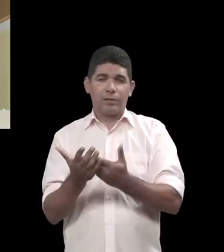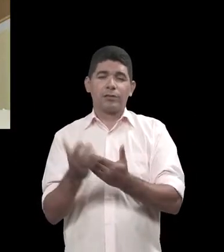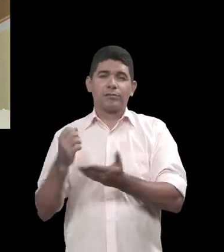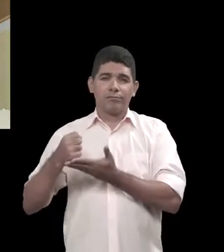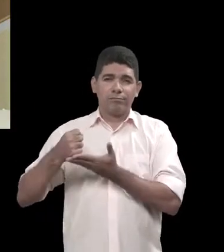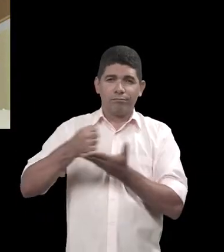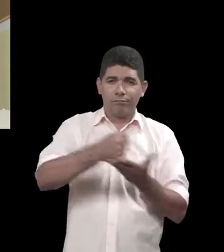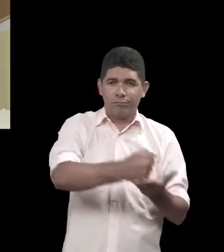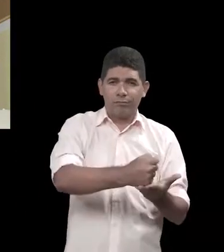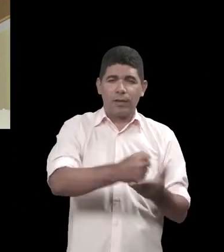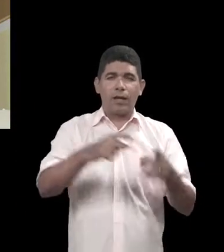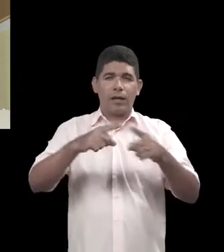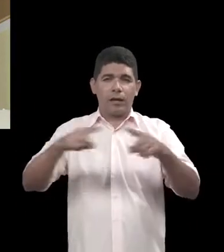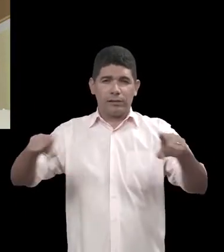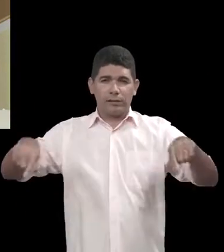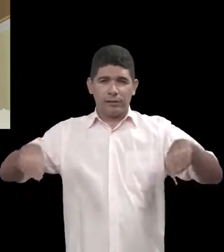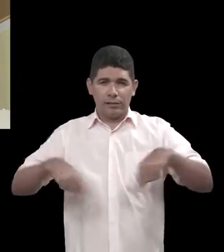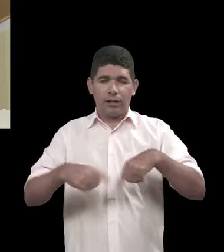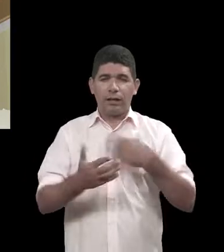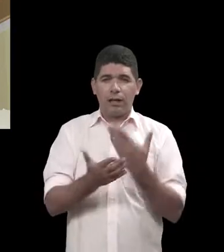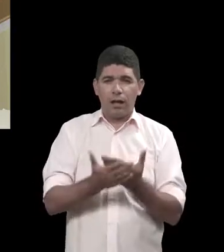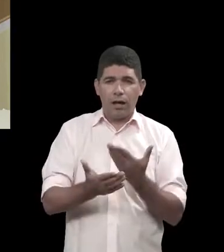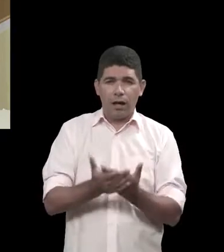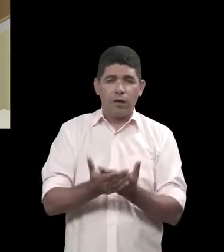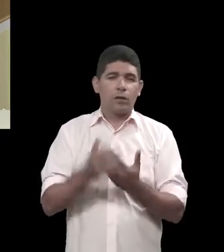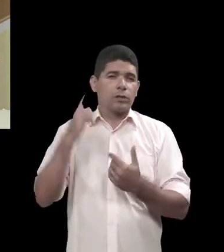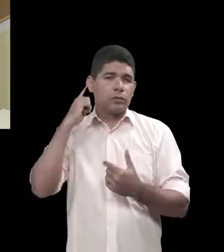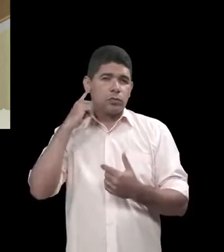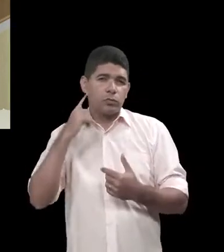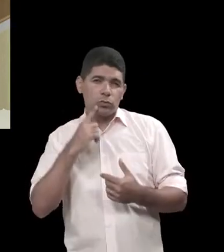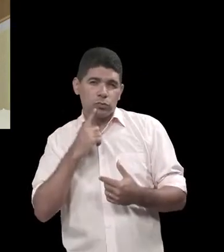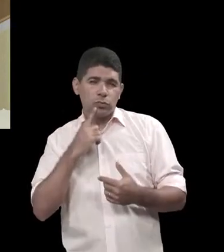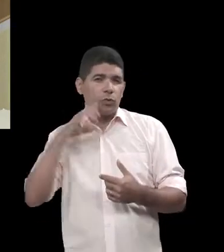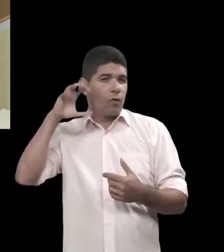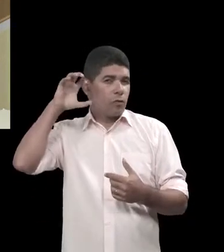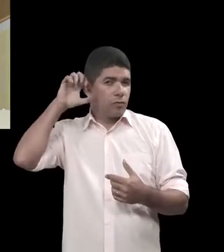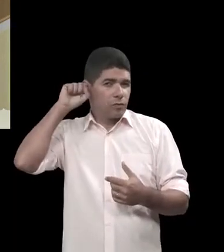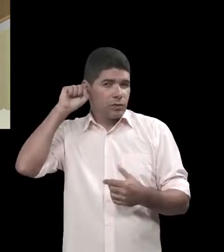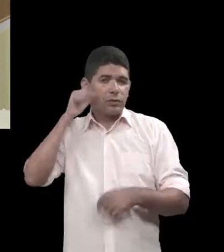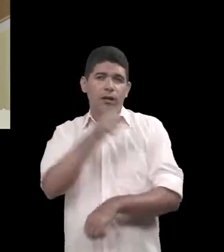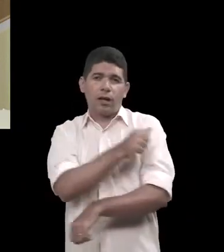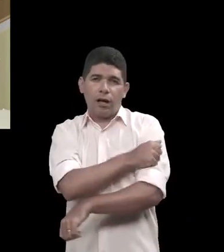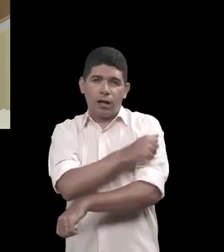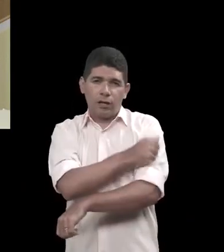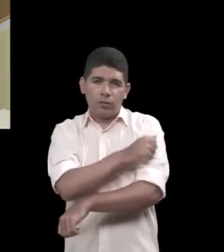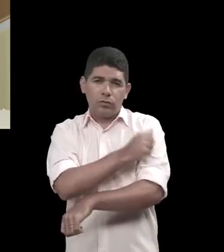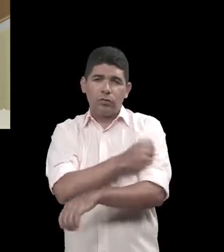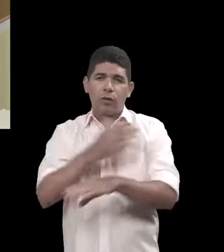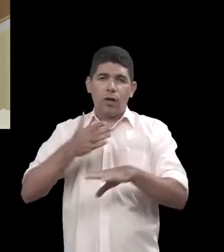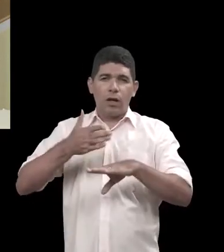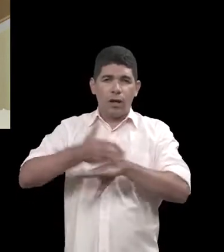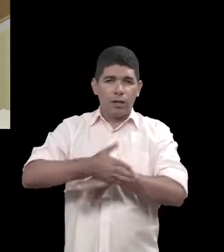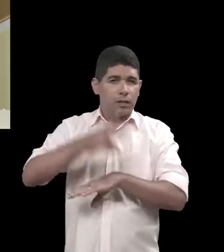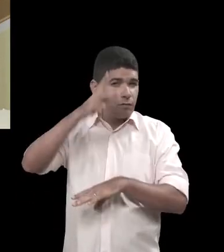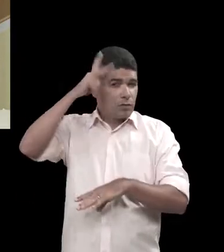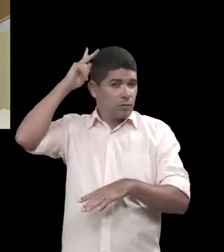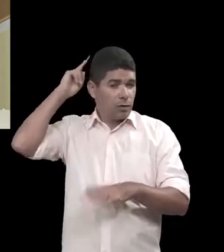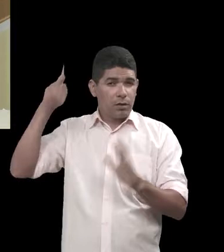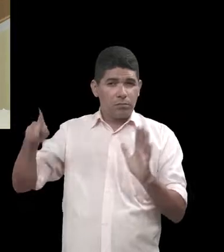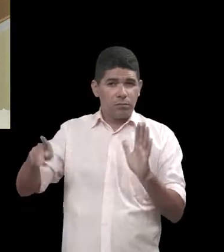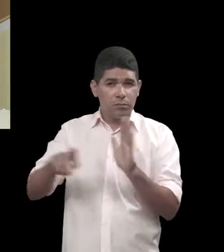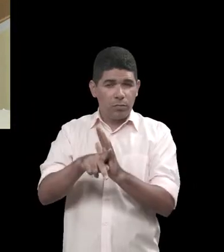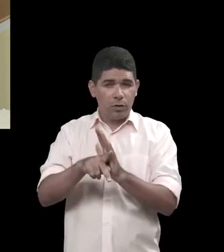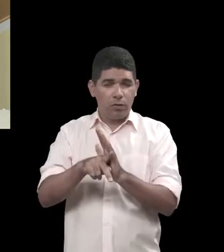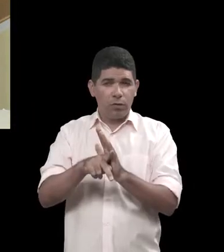que ingressam por meio de um vestibular próprio, que a gente mesmo organiza, não é via Enem. E é todo em Libras esse